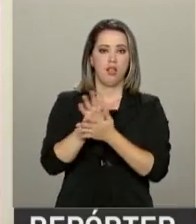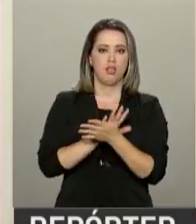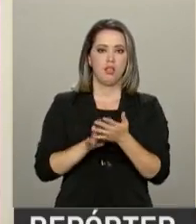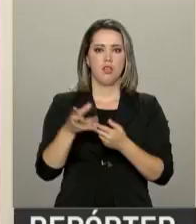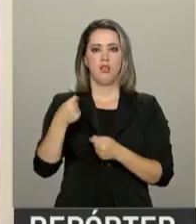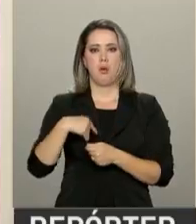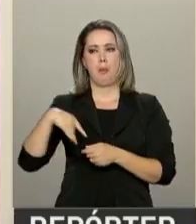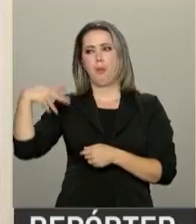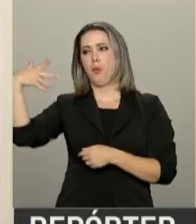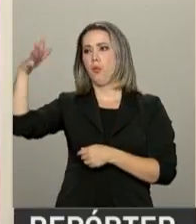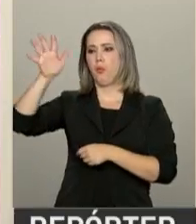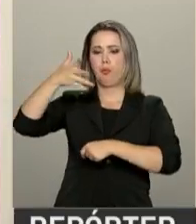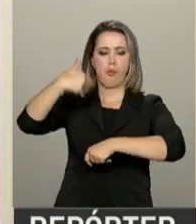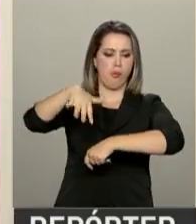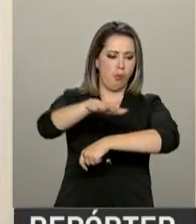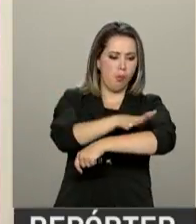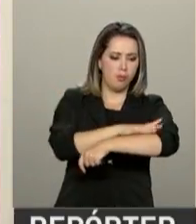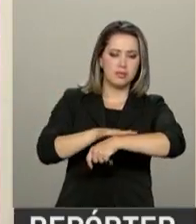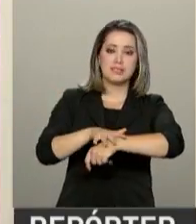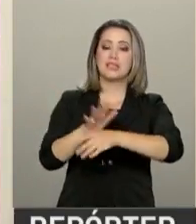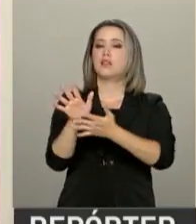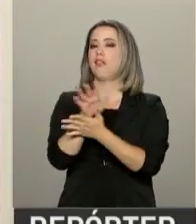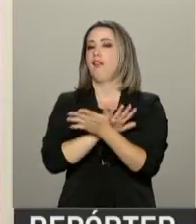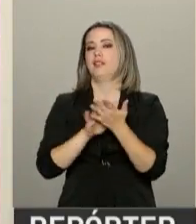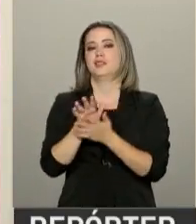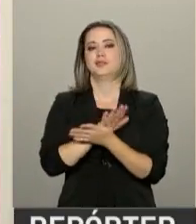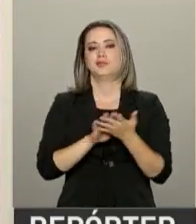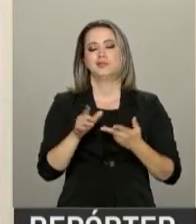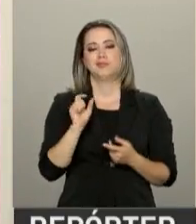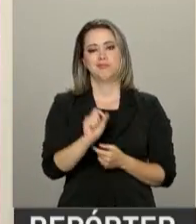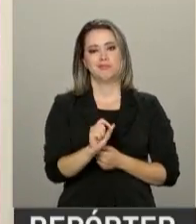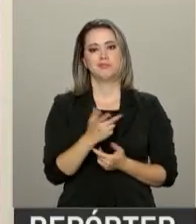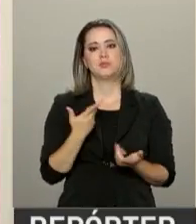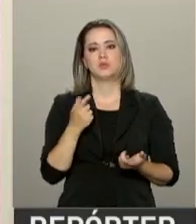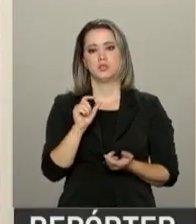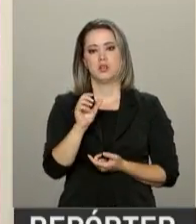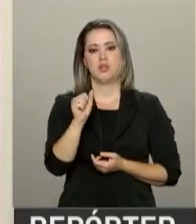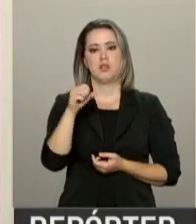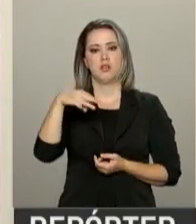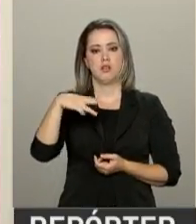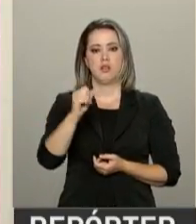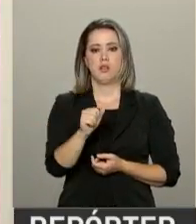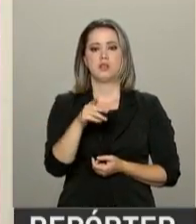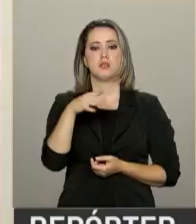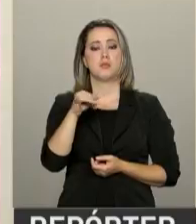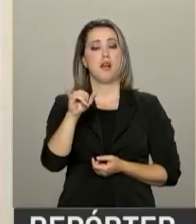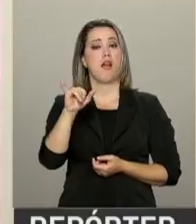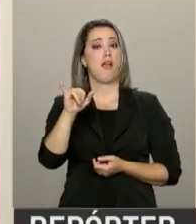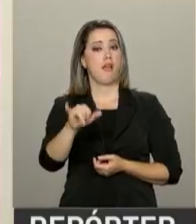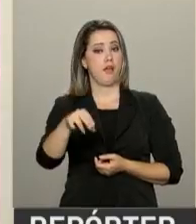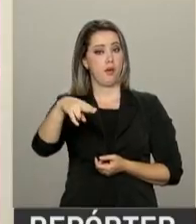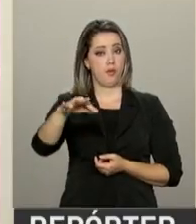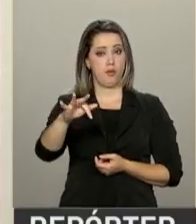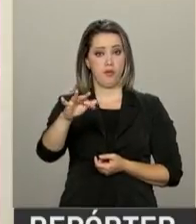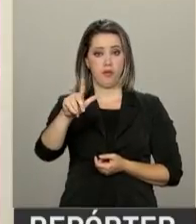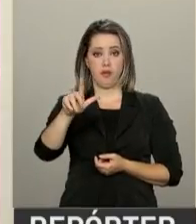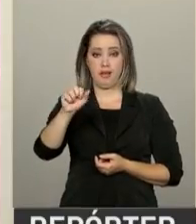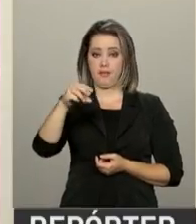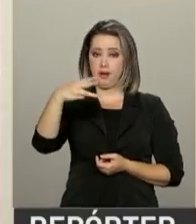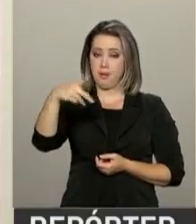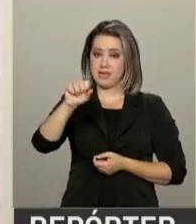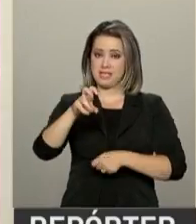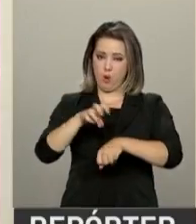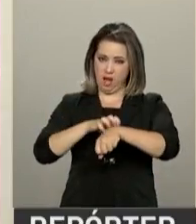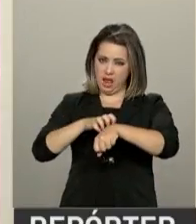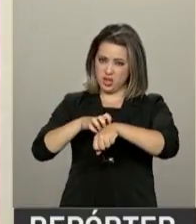com que ela seja mais disposta uma poluição que vai desencadear sua crise as mães formação então na hora que você e ele é ligado com alergia